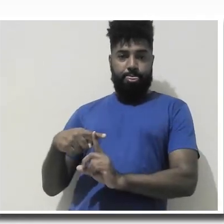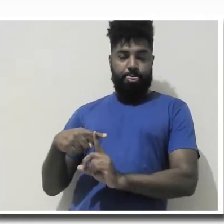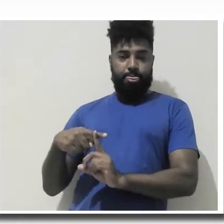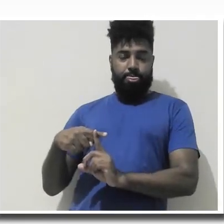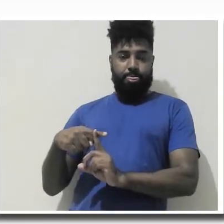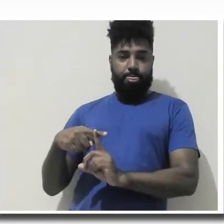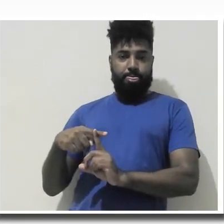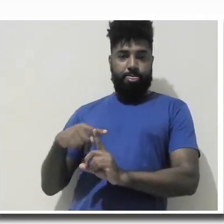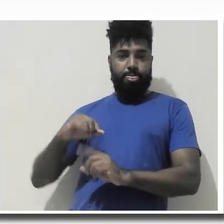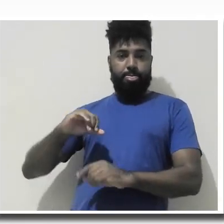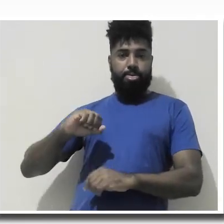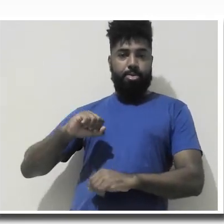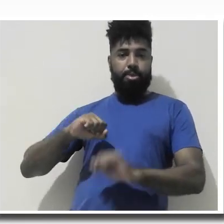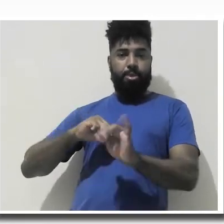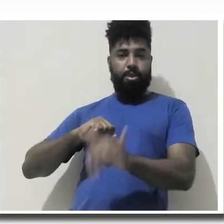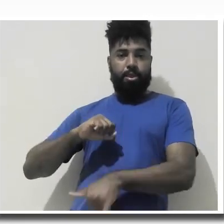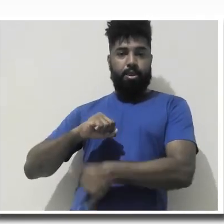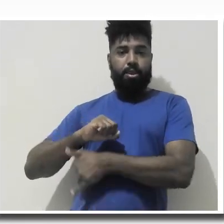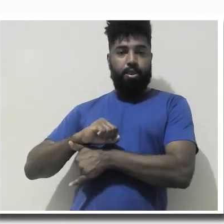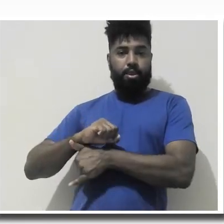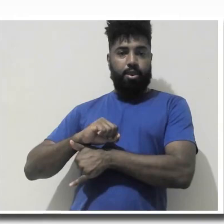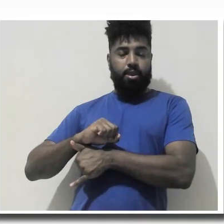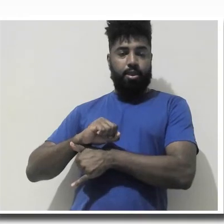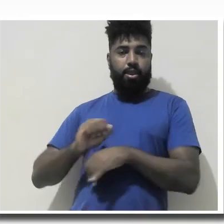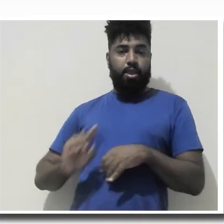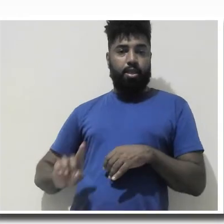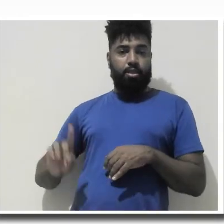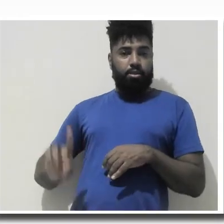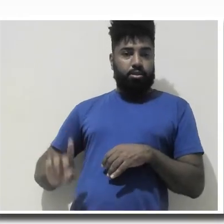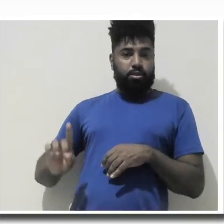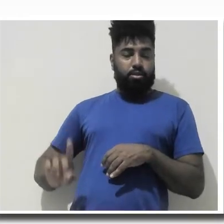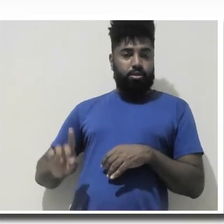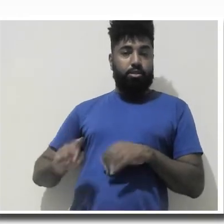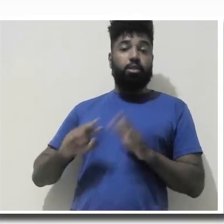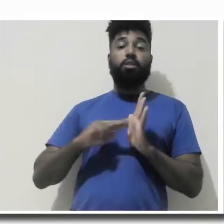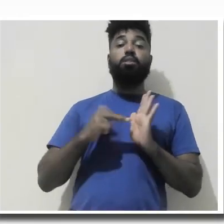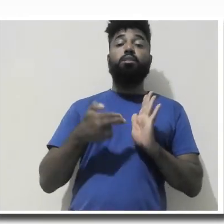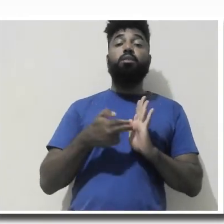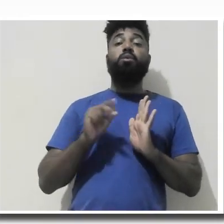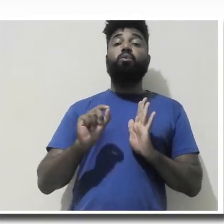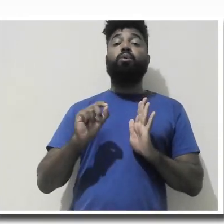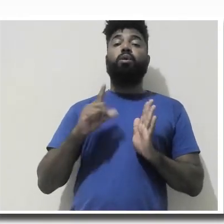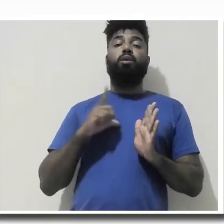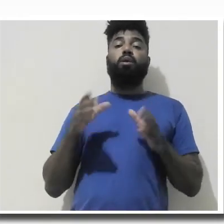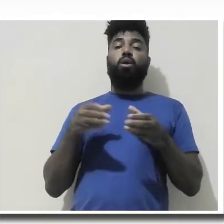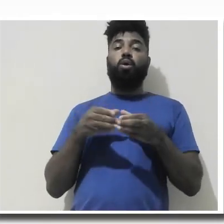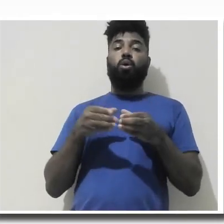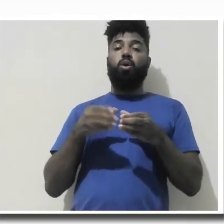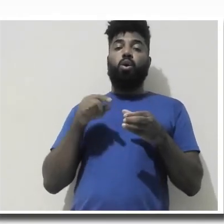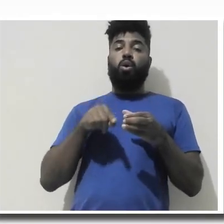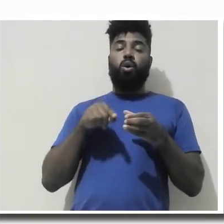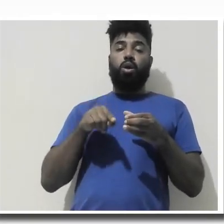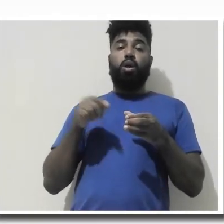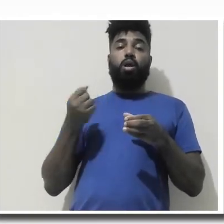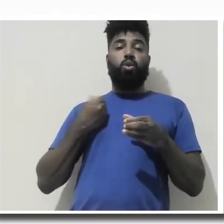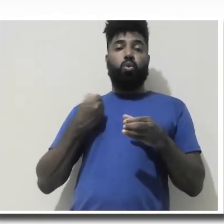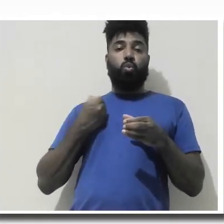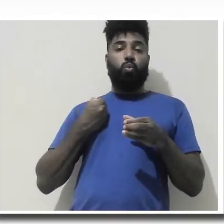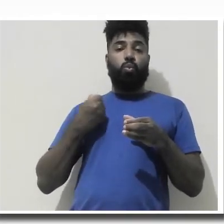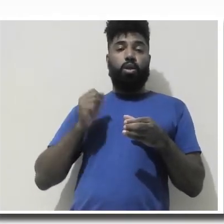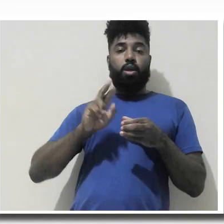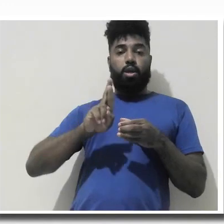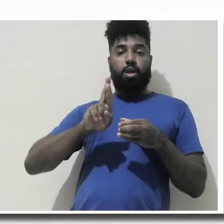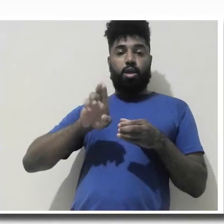na região inferior à direita significa que eu estou representando os números